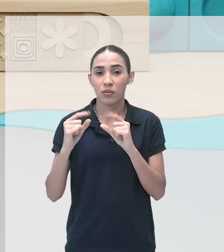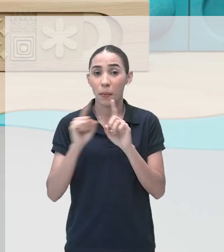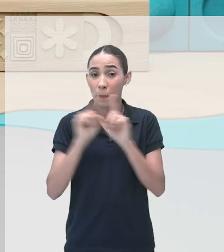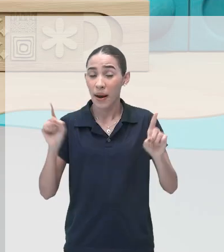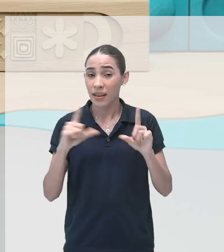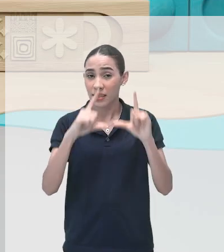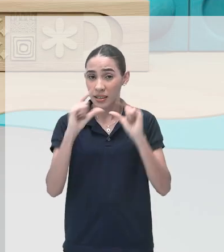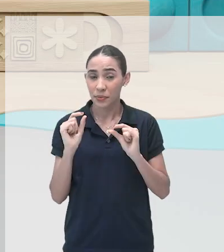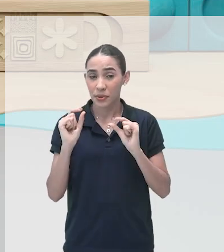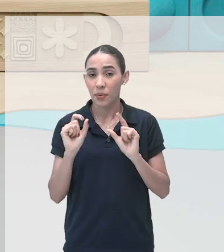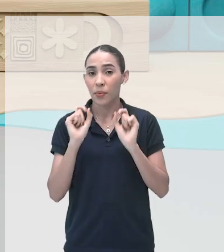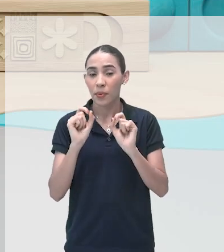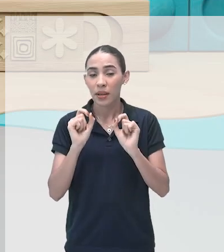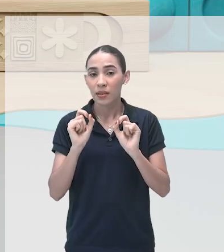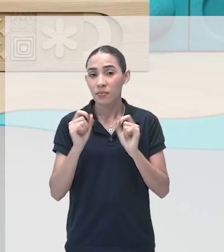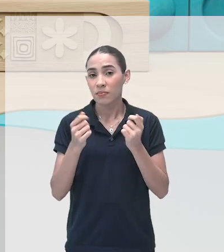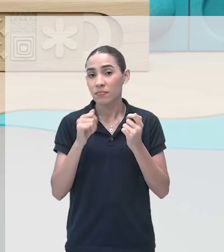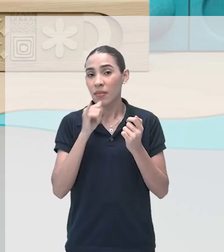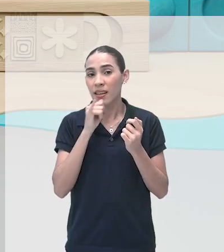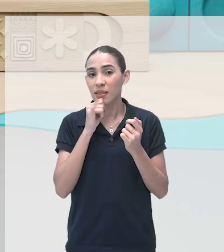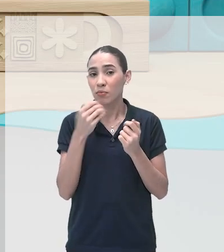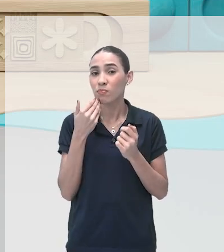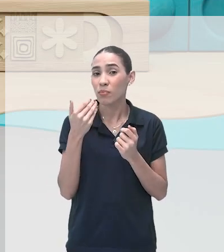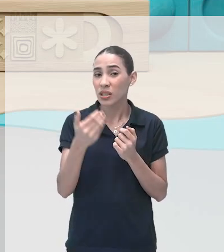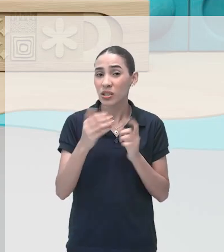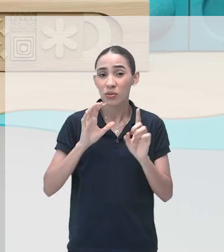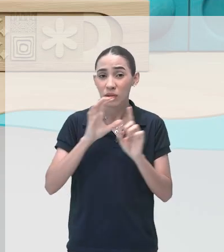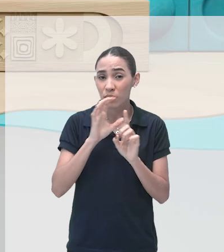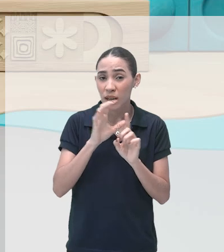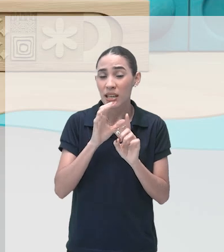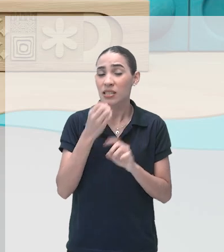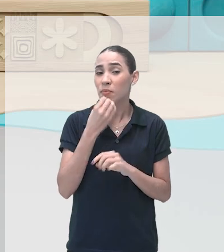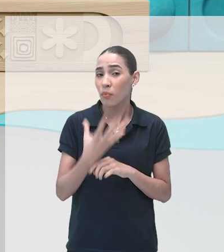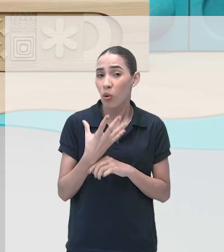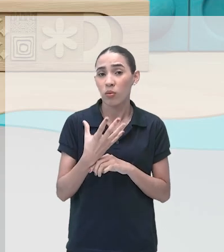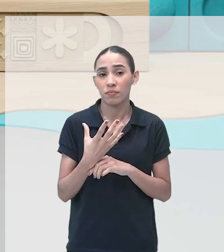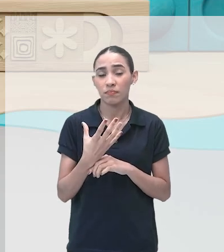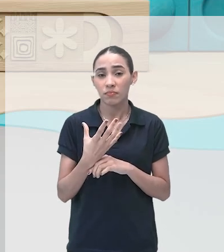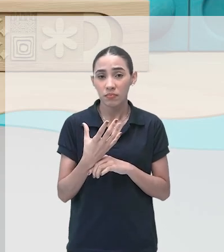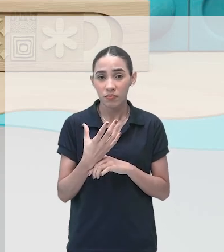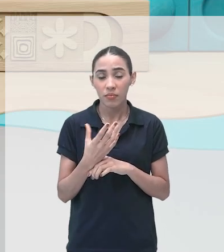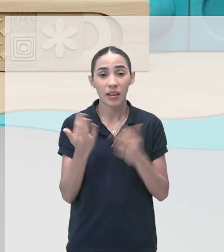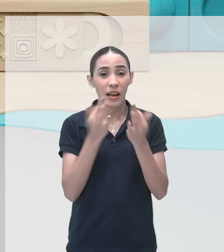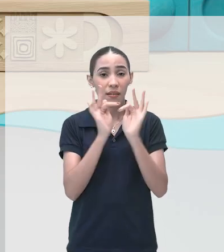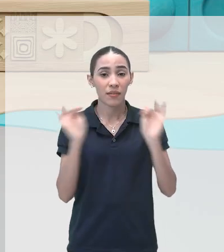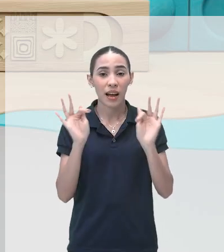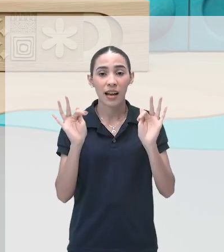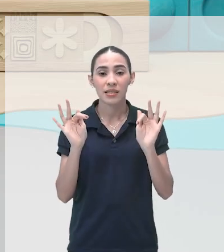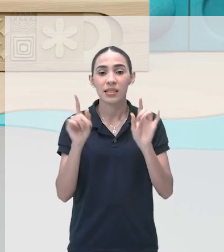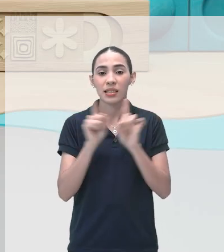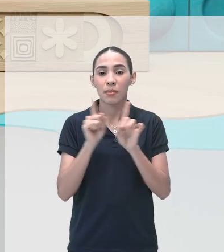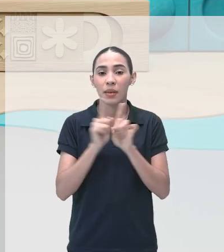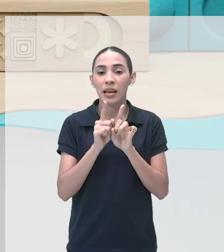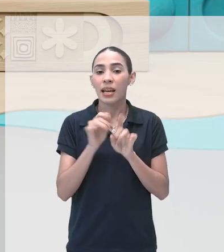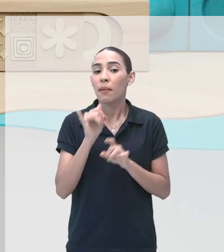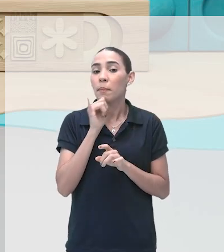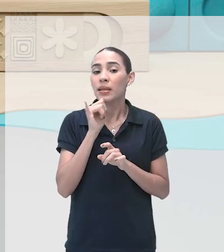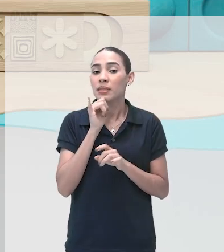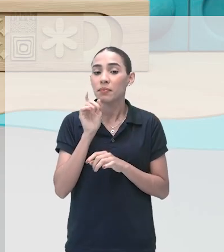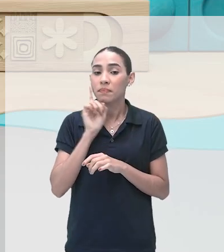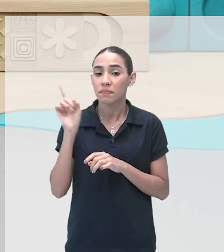essa redução seria uma providência, seria algo bom, benéfico. As frases declarativas,